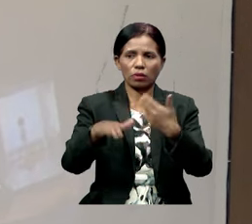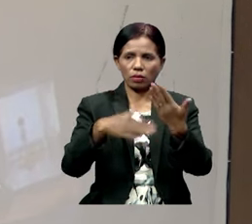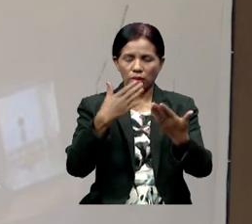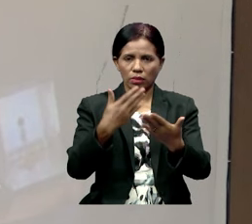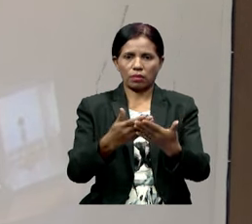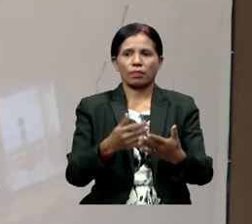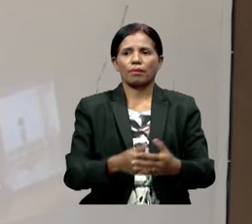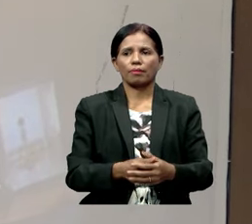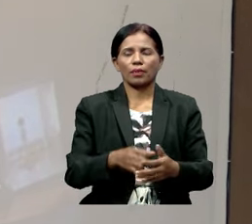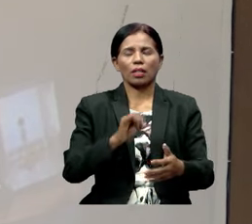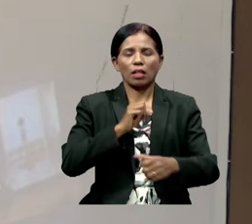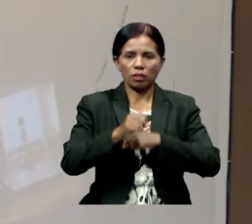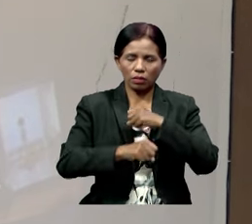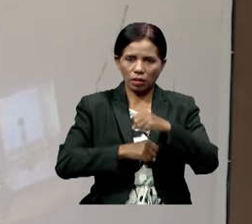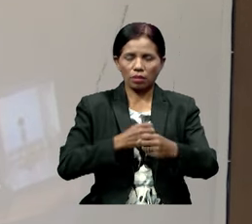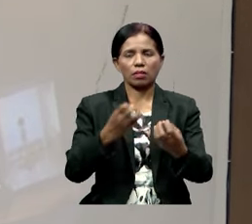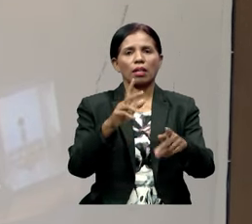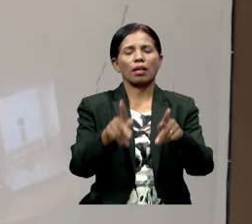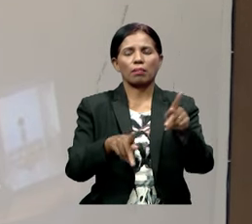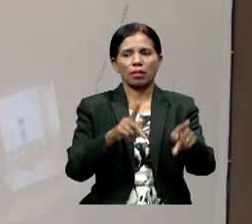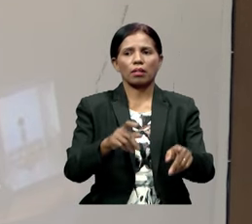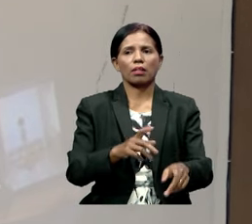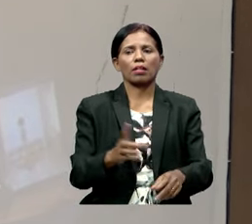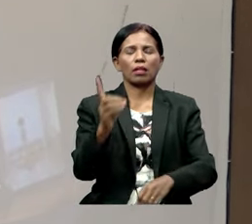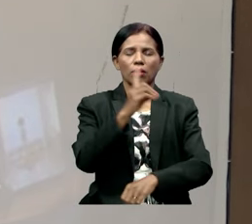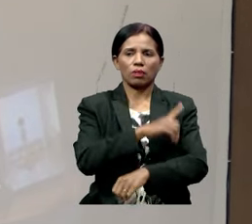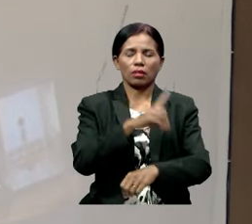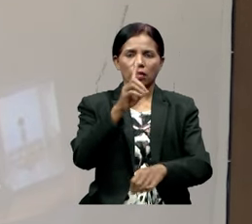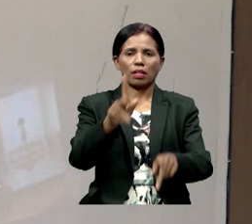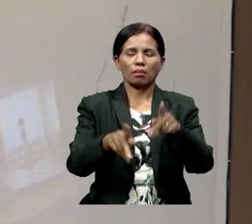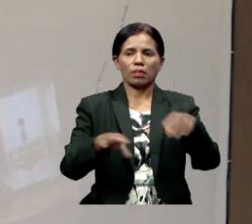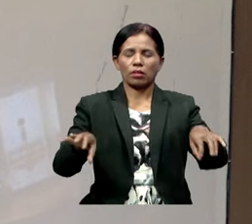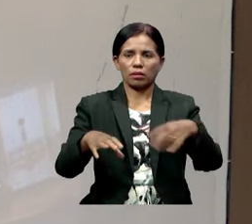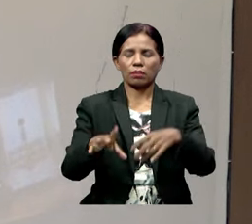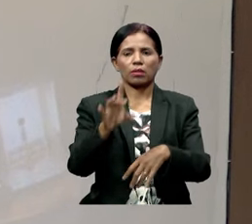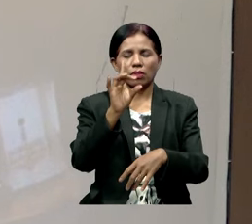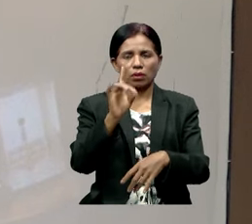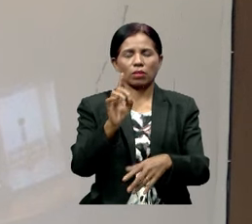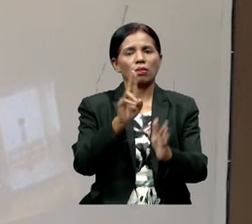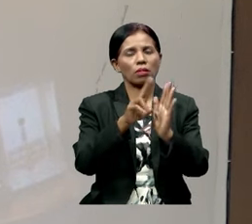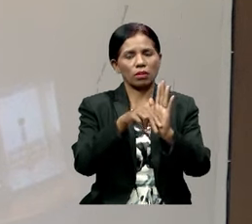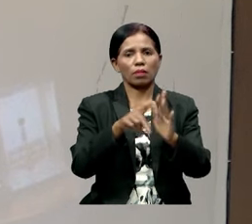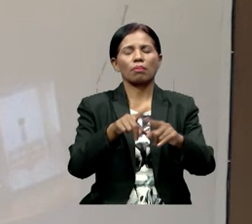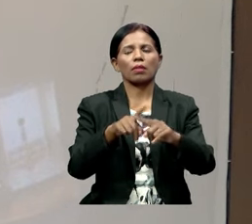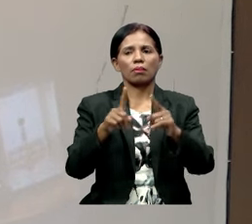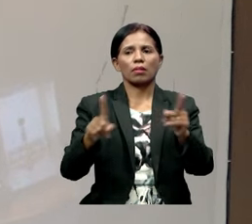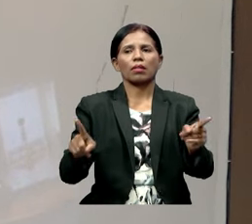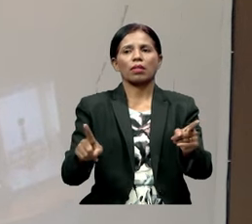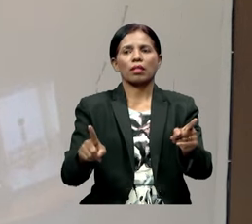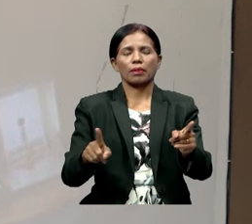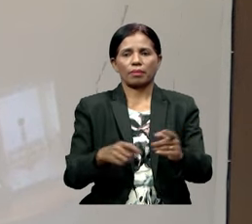coitado. Halo tiro sema. Mesmo porque, loro aí damos serviço 8 horas, mas bem mahalo